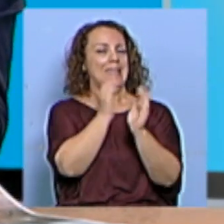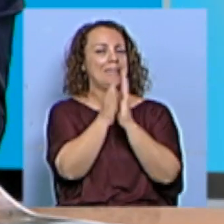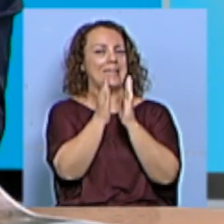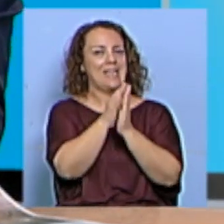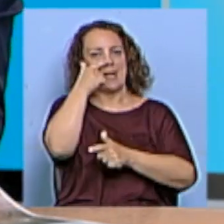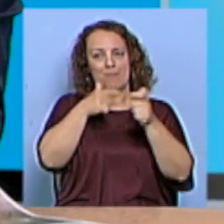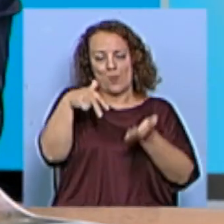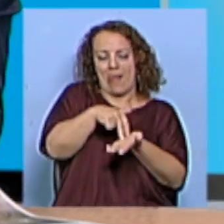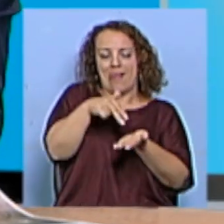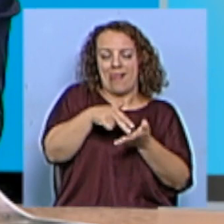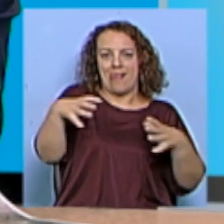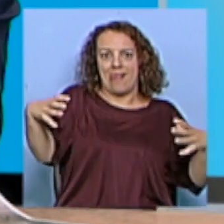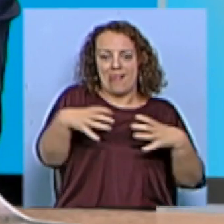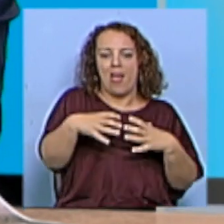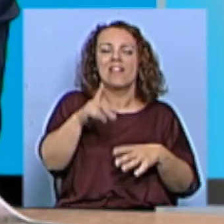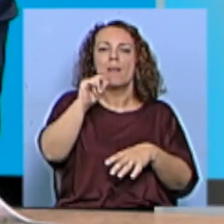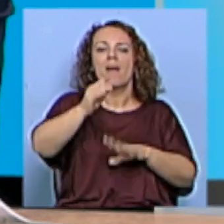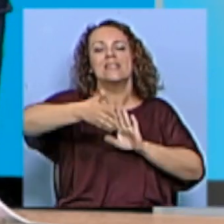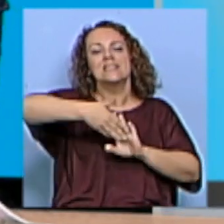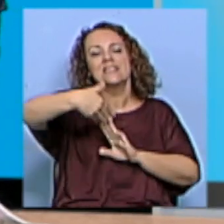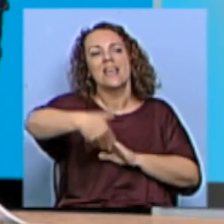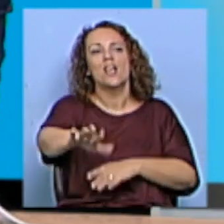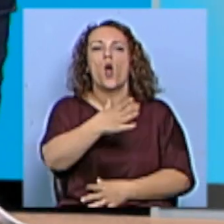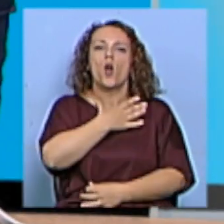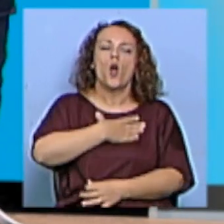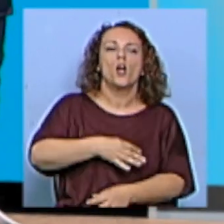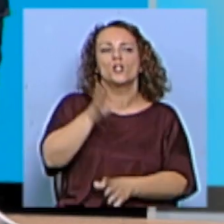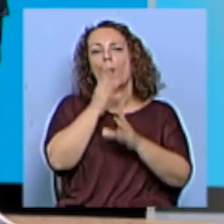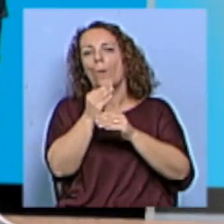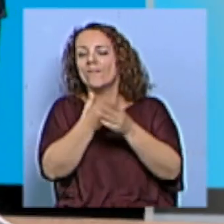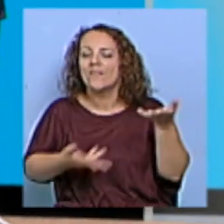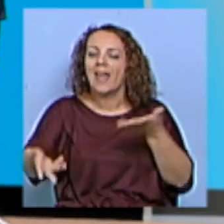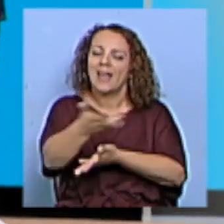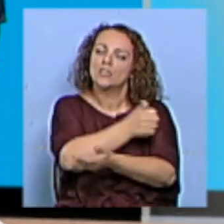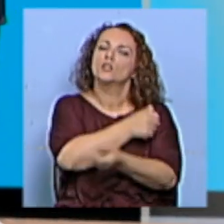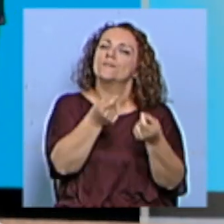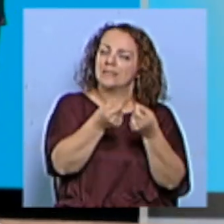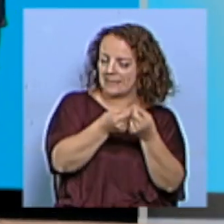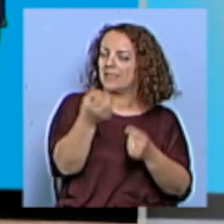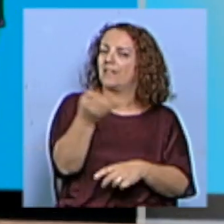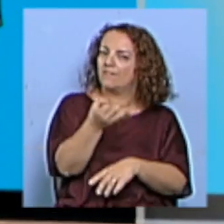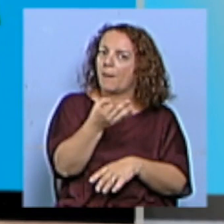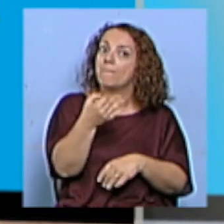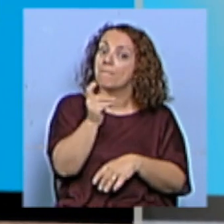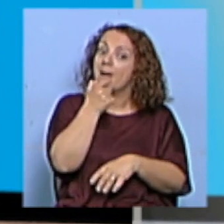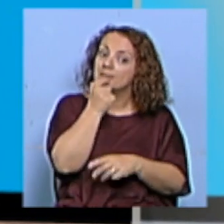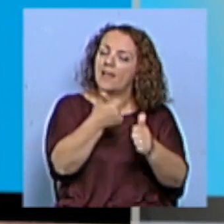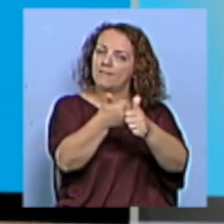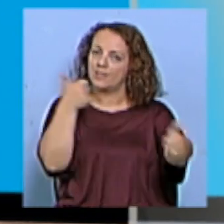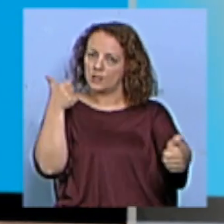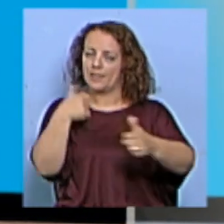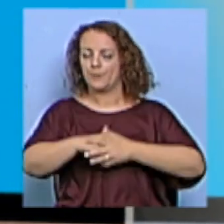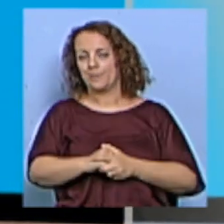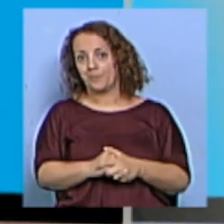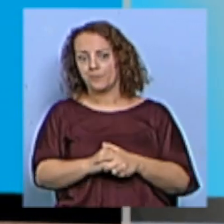muito mais à saída, que gostamos tanto de conversar com os nossos vizinhos, mas enfim, vamos conversar com eles certamente, mas afastados. E,